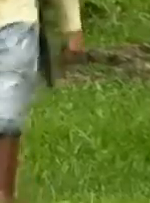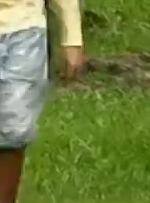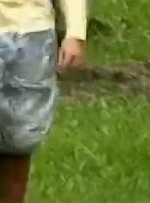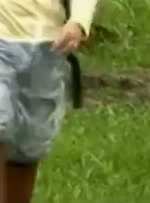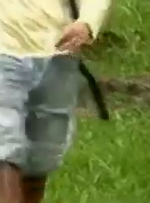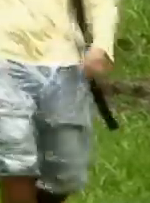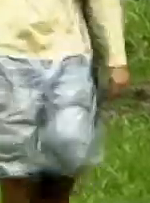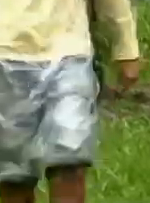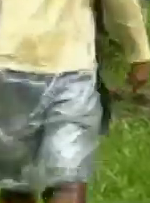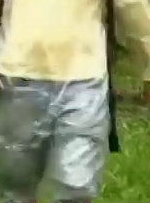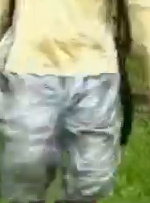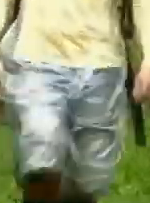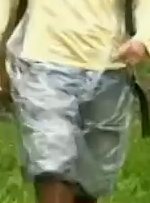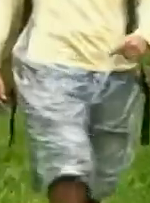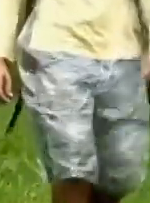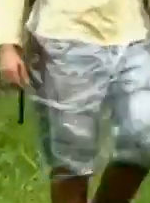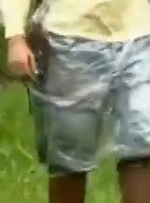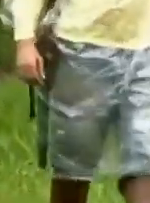famlia